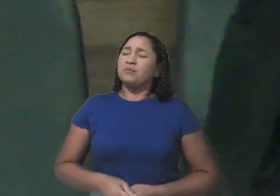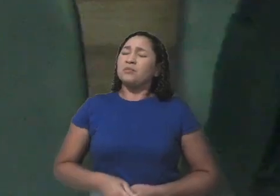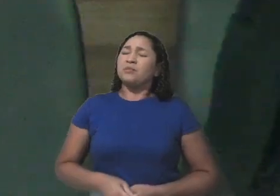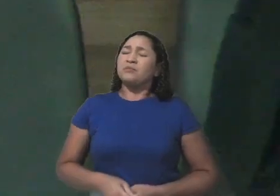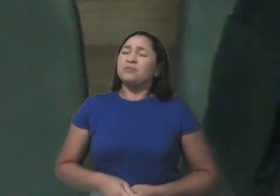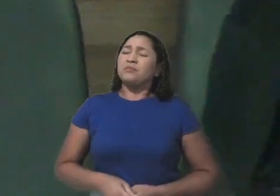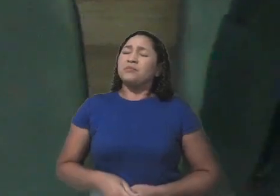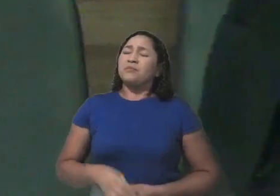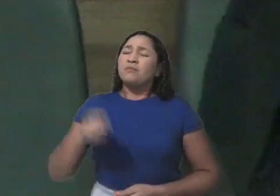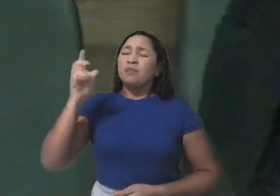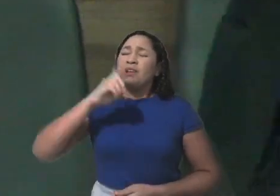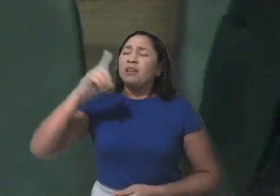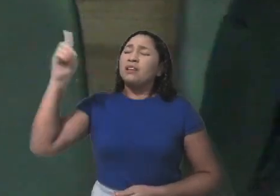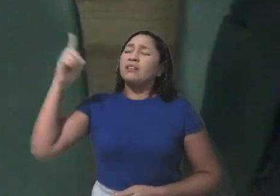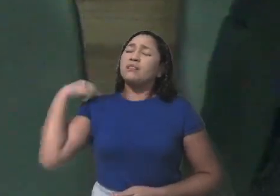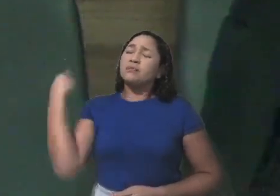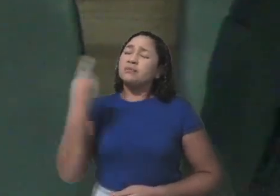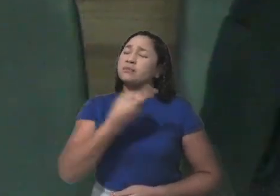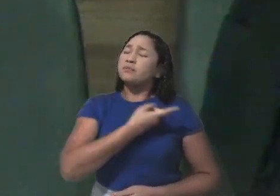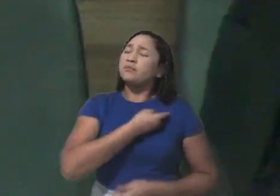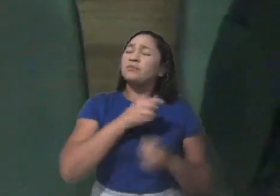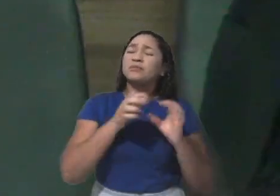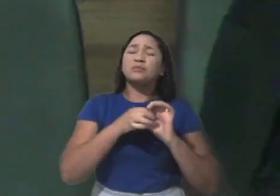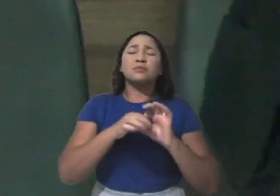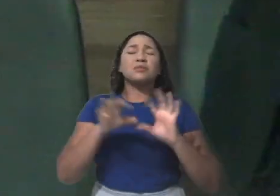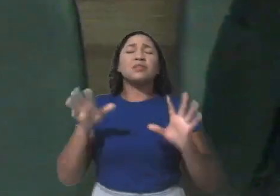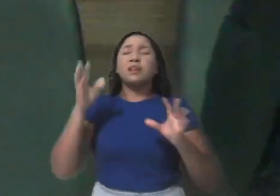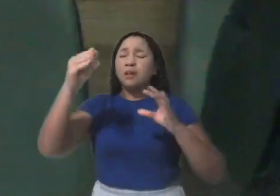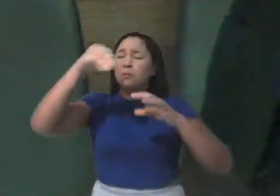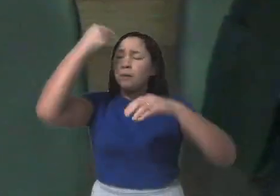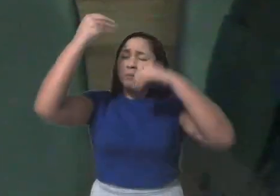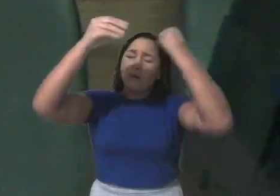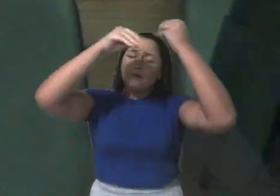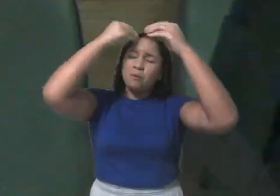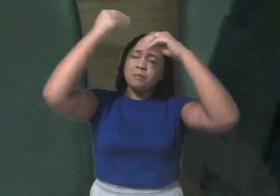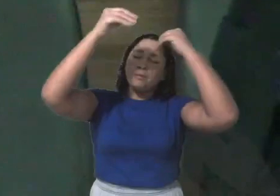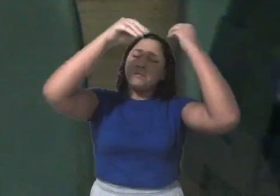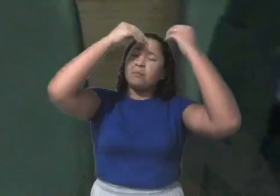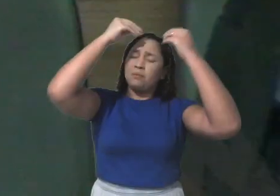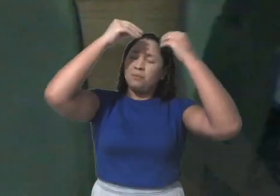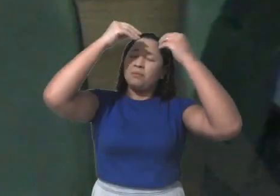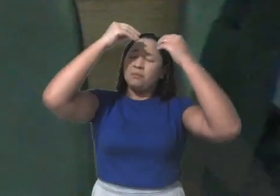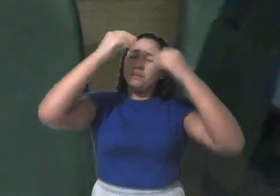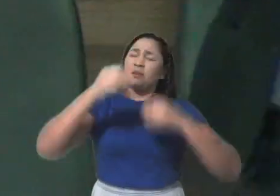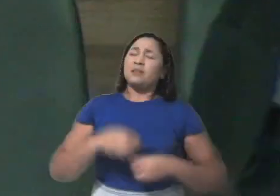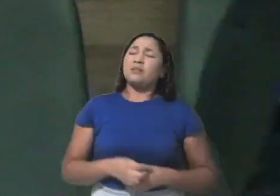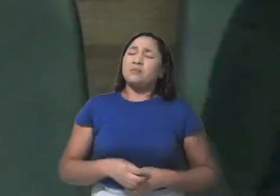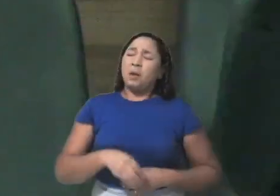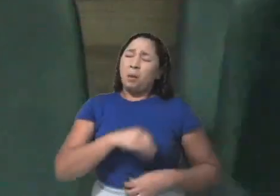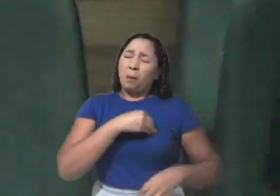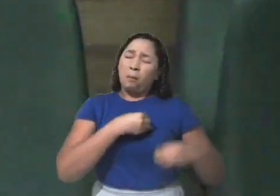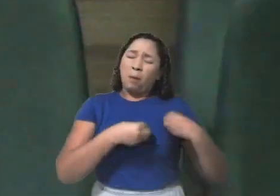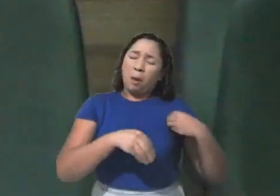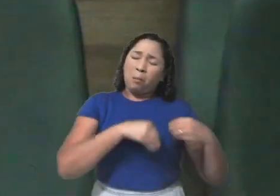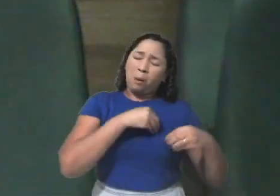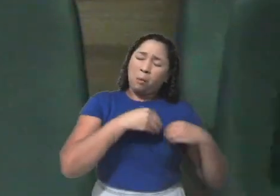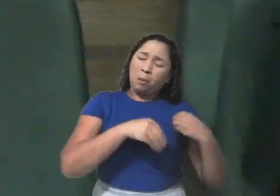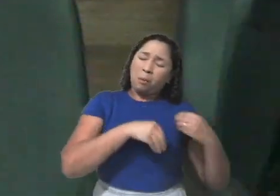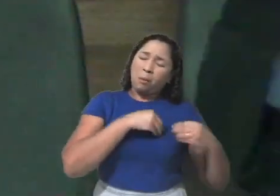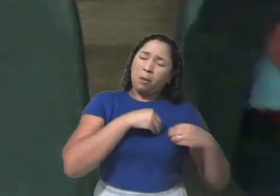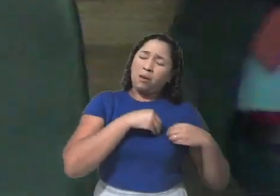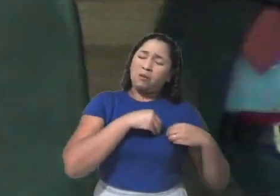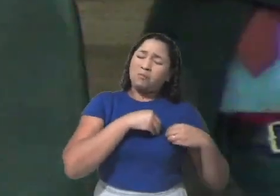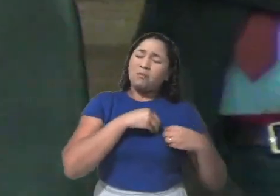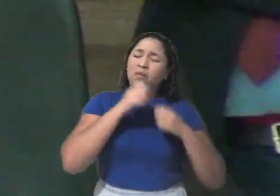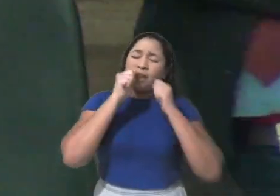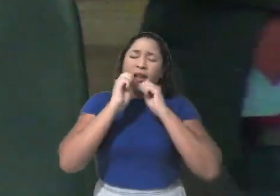nós possamos aplicar e sairmos daqui com a tua palavra, Senhor, penetrada em nossos corações. Abençoa